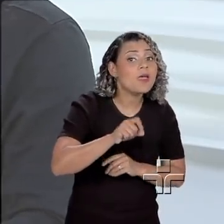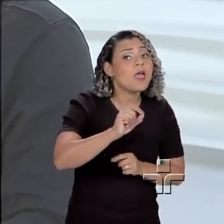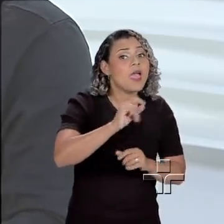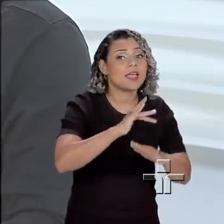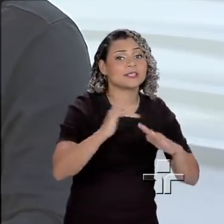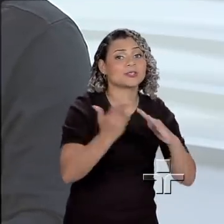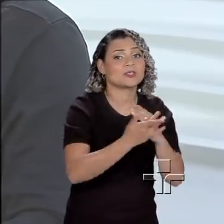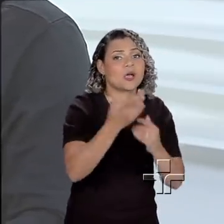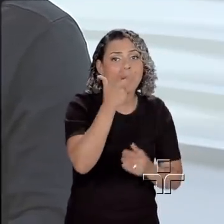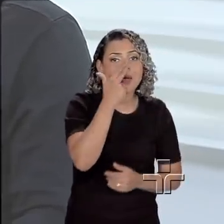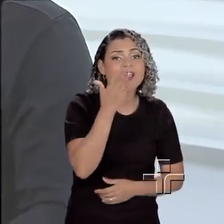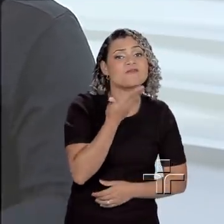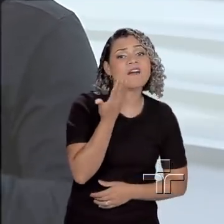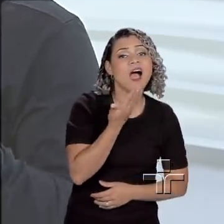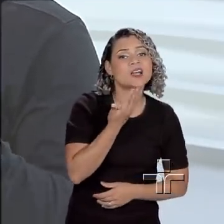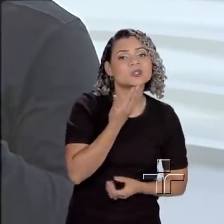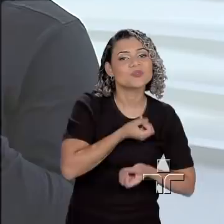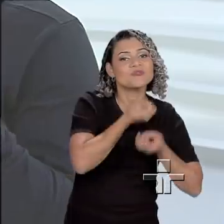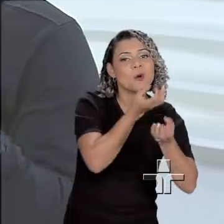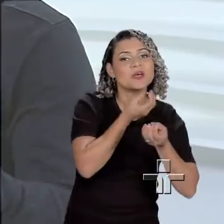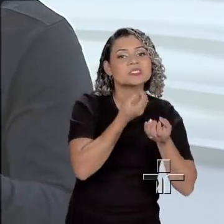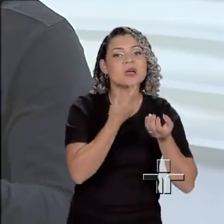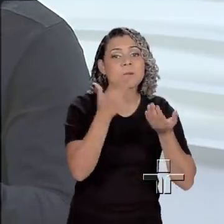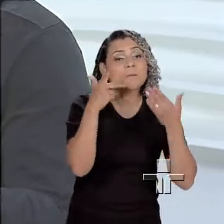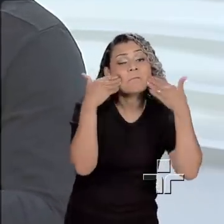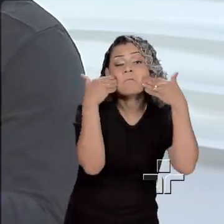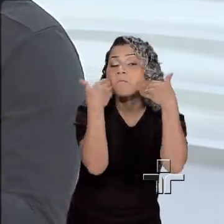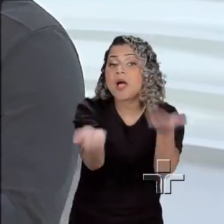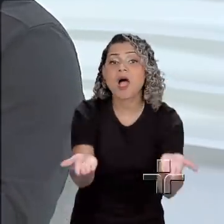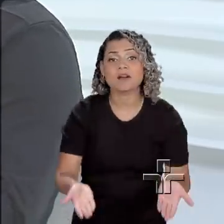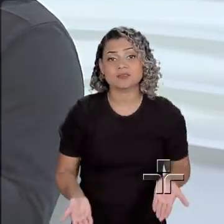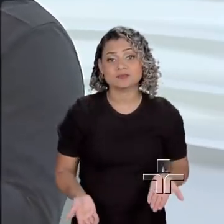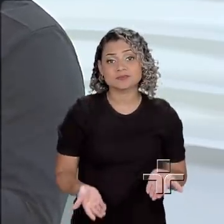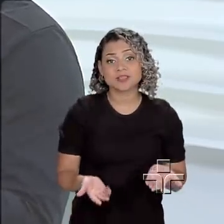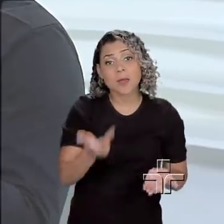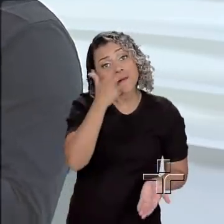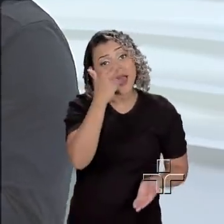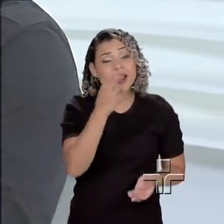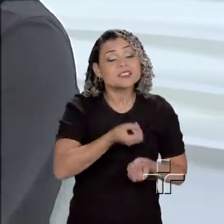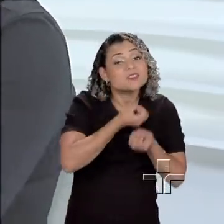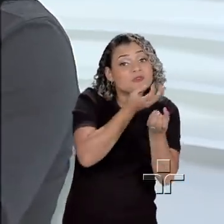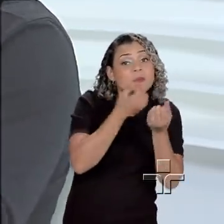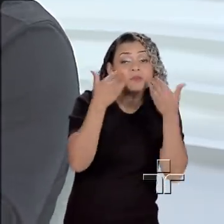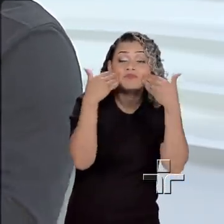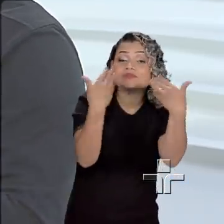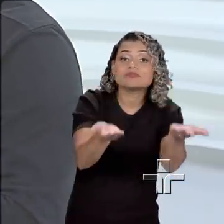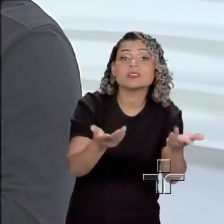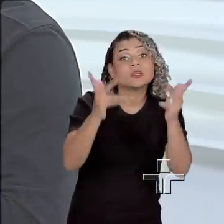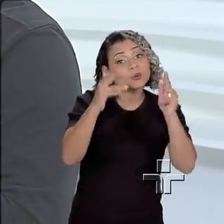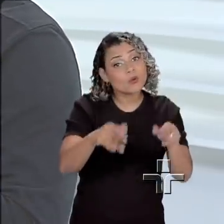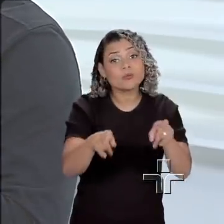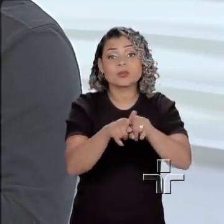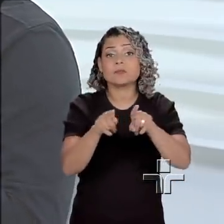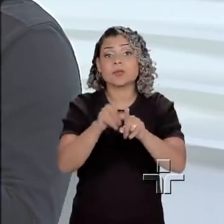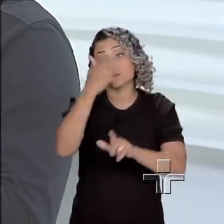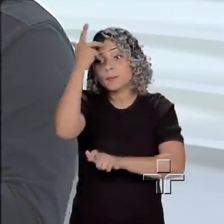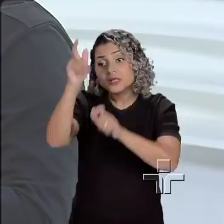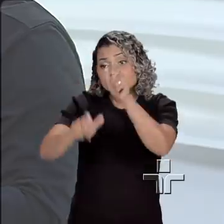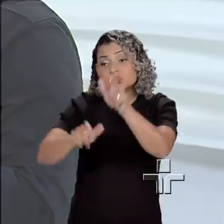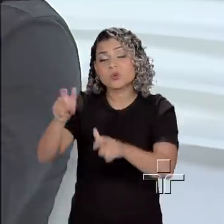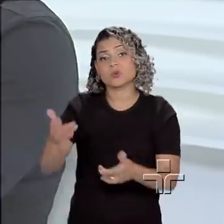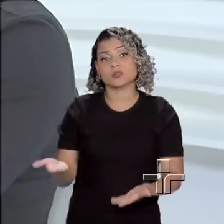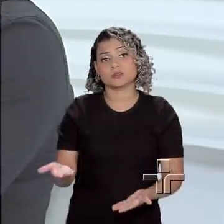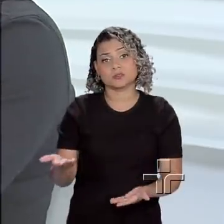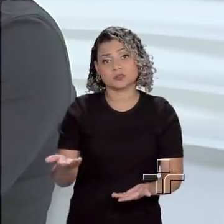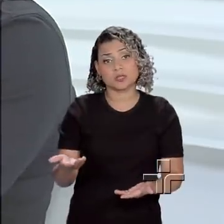facilitando esse quase tráfico de informação e às vezes o tráfico das pessoas propriamente dito, eu não acho que o